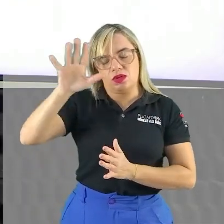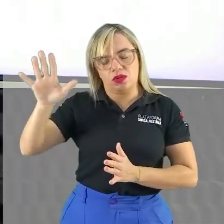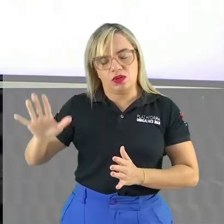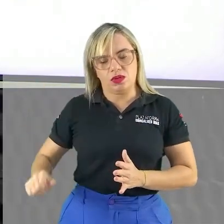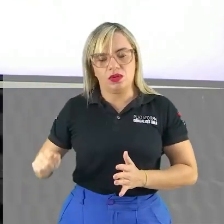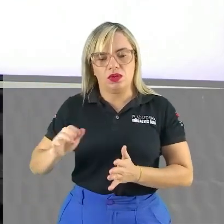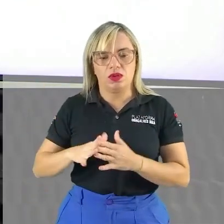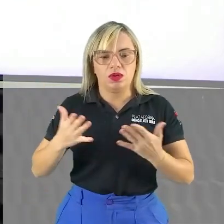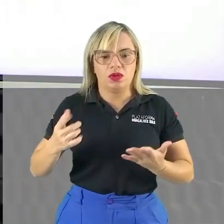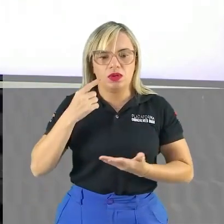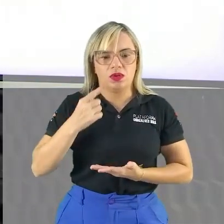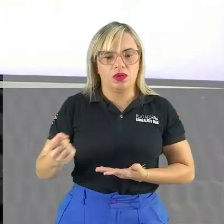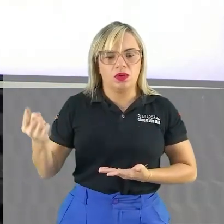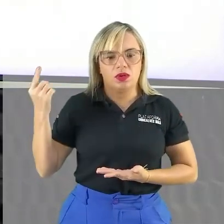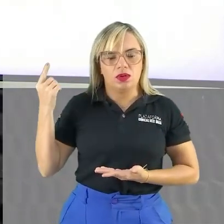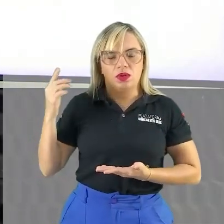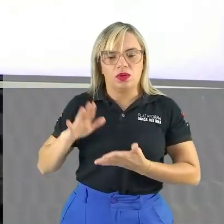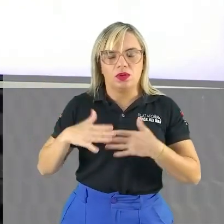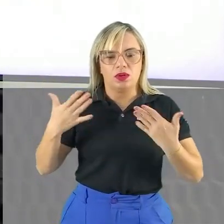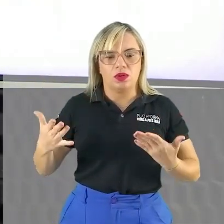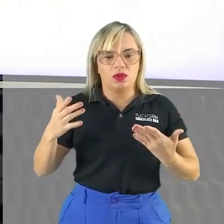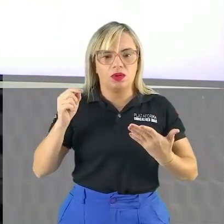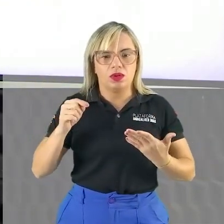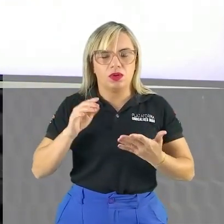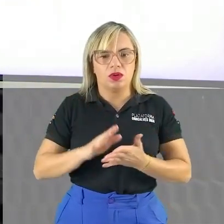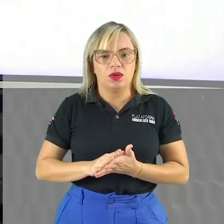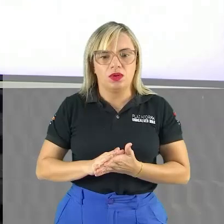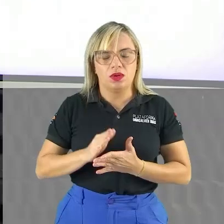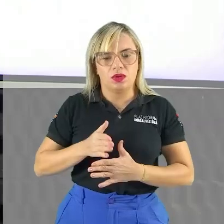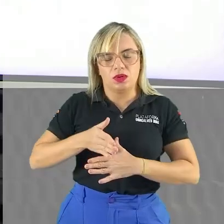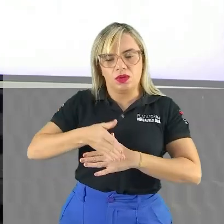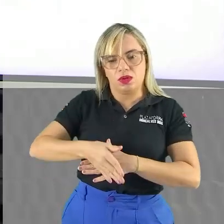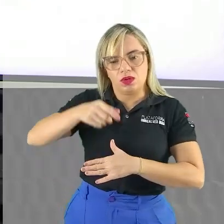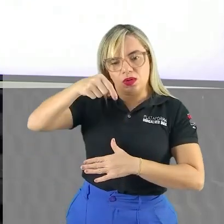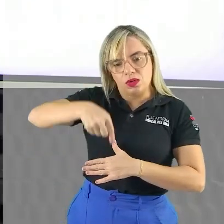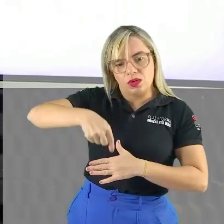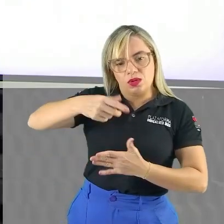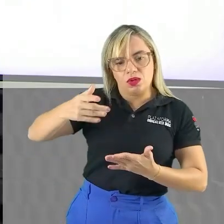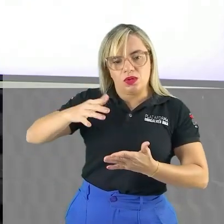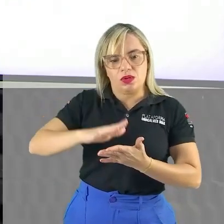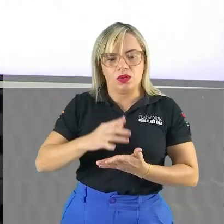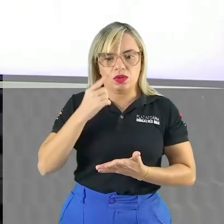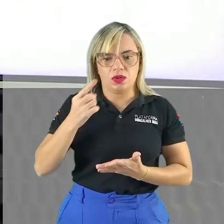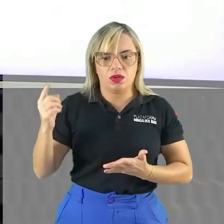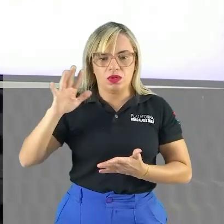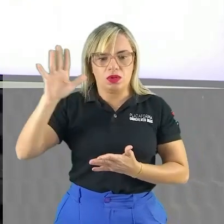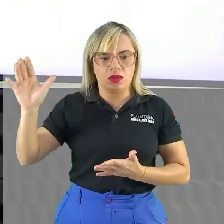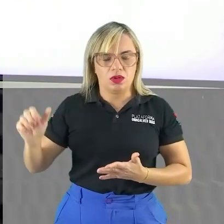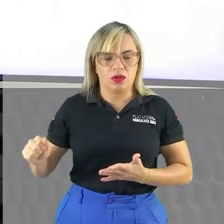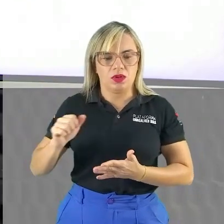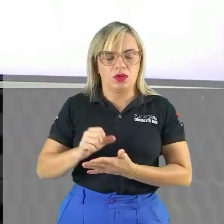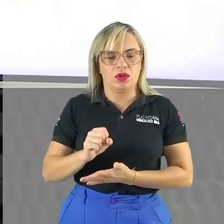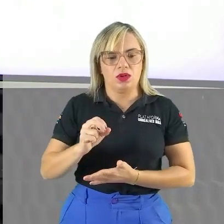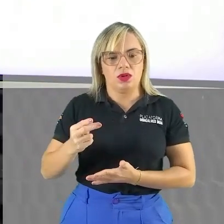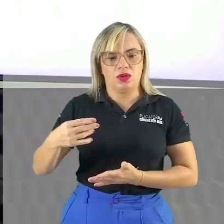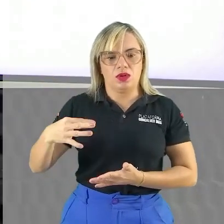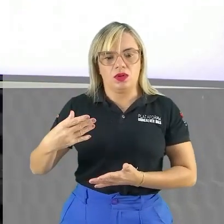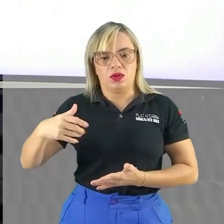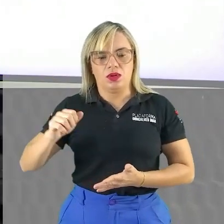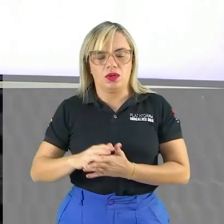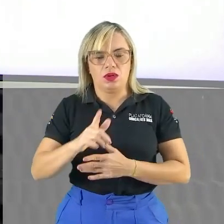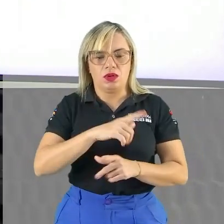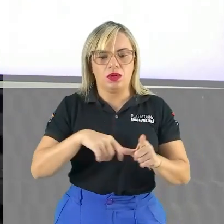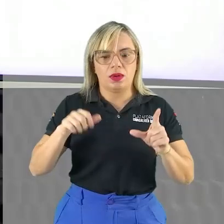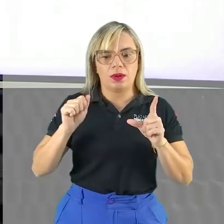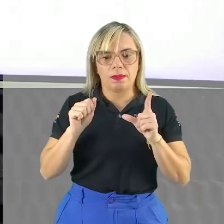continente. Então, dentro, né, dessa ocupação do espaço rural na África subsaariana foram, letra A exploração do campesinato